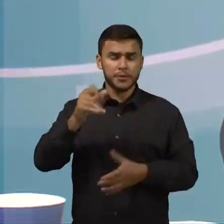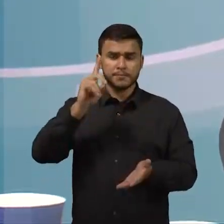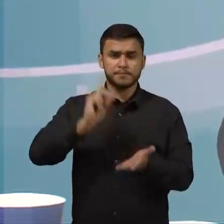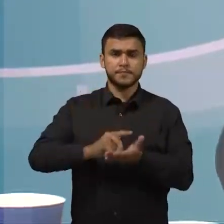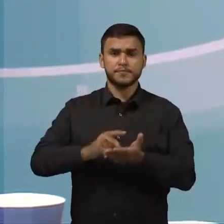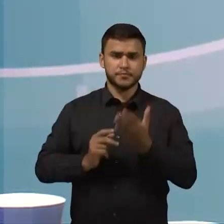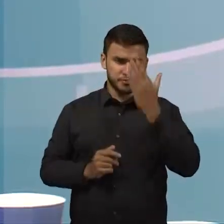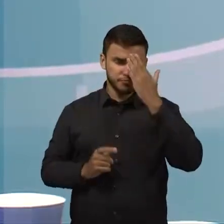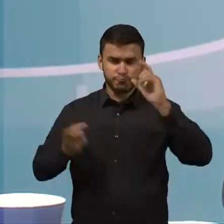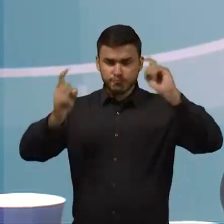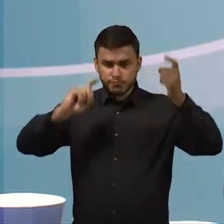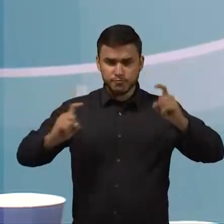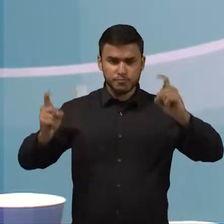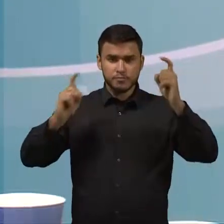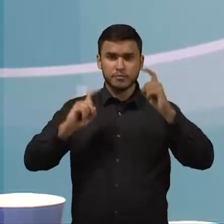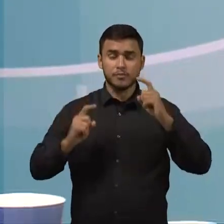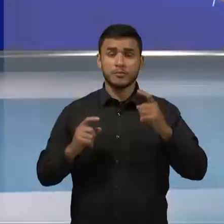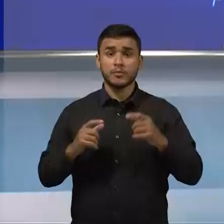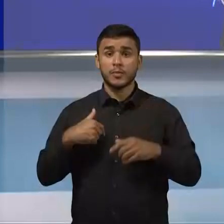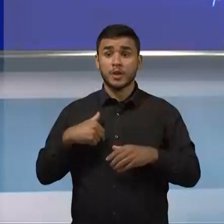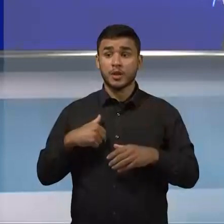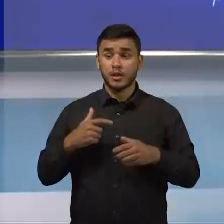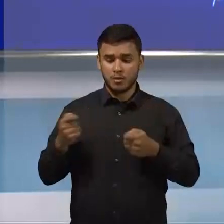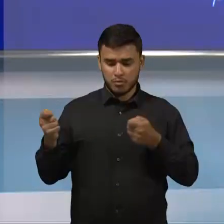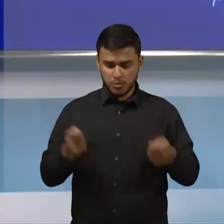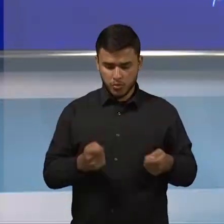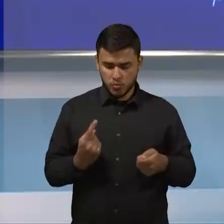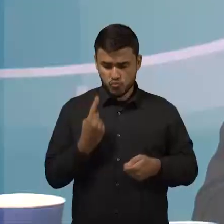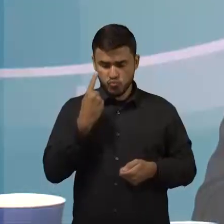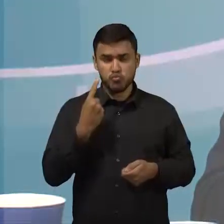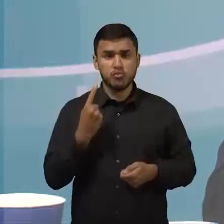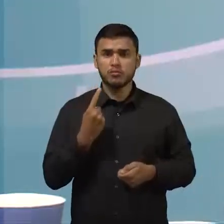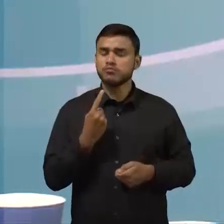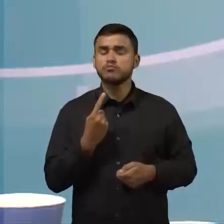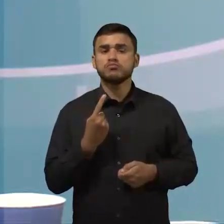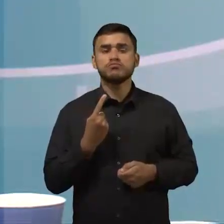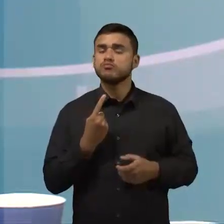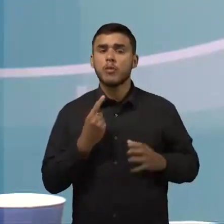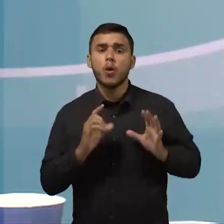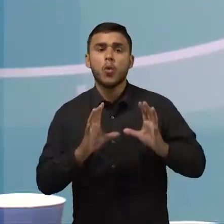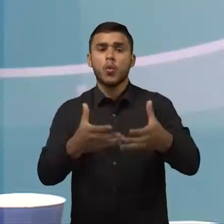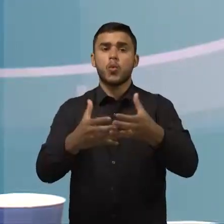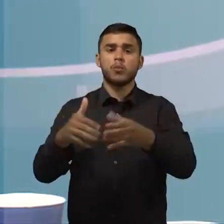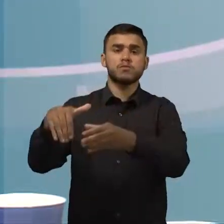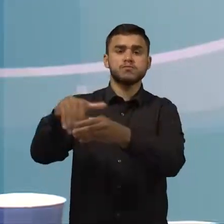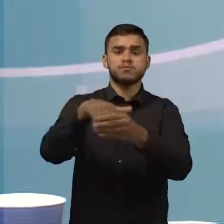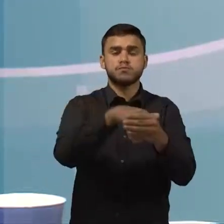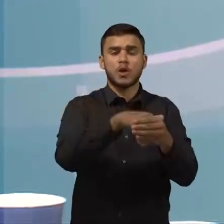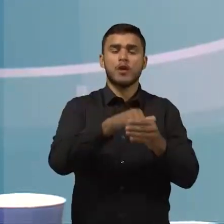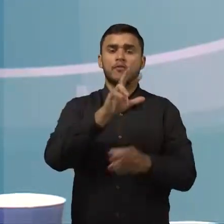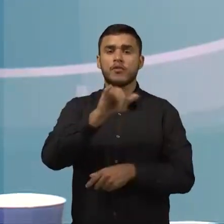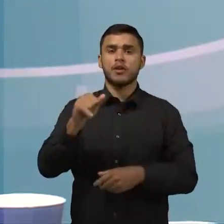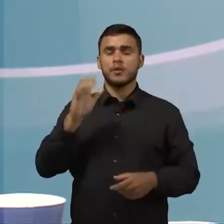confirmado no ADC. Vamos transformar uma ação individual... direta de constitucionalidade. Ação direta de constitucionalidade. Vamos transformar uma ação individual